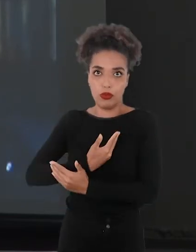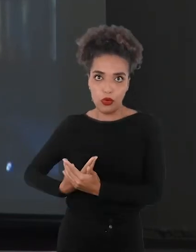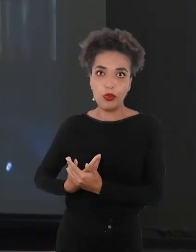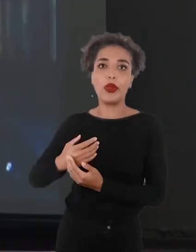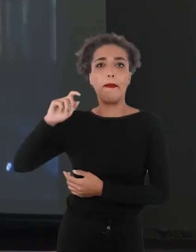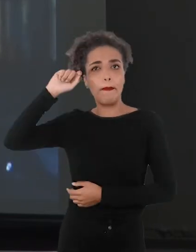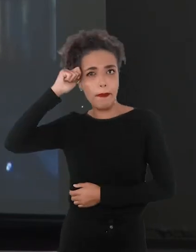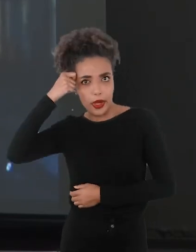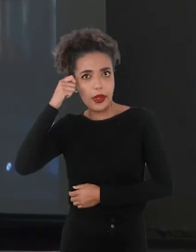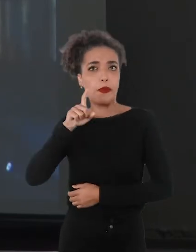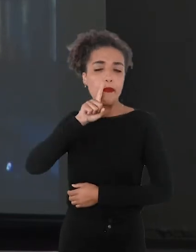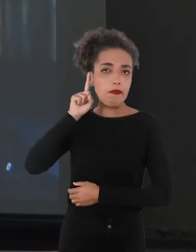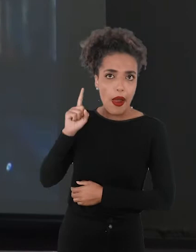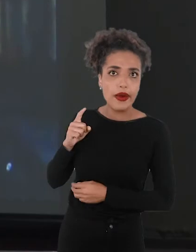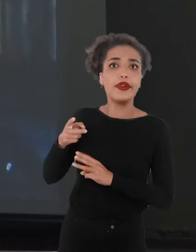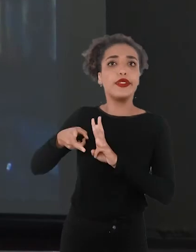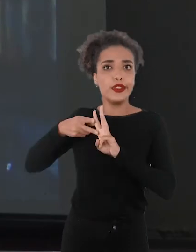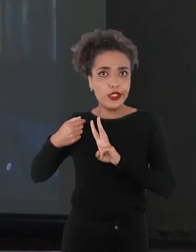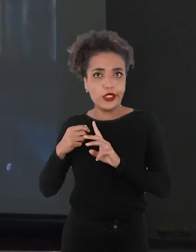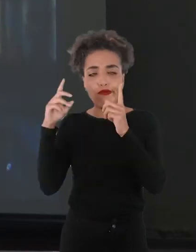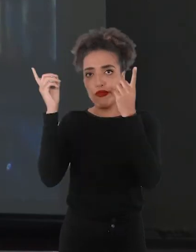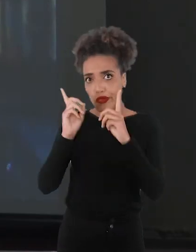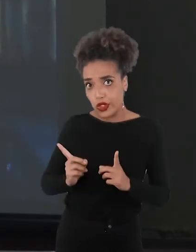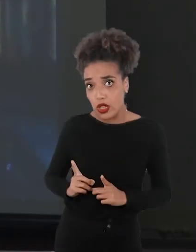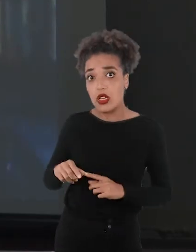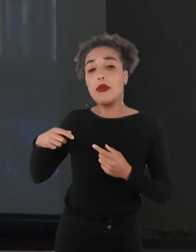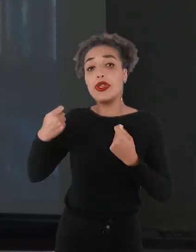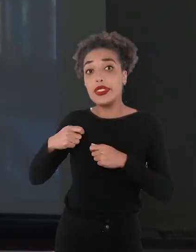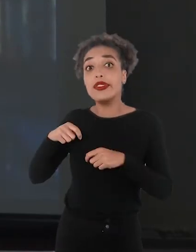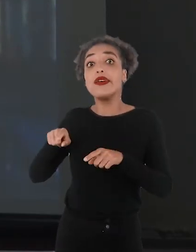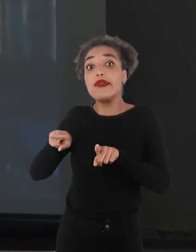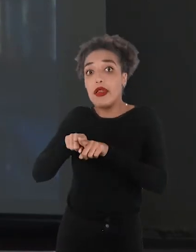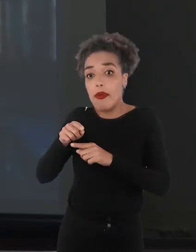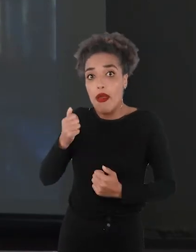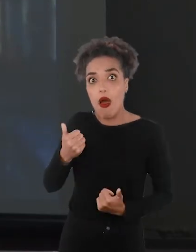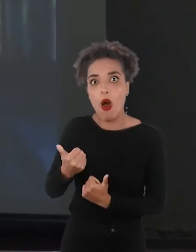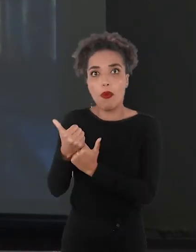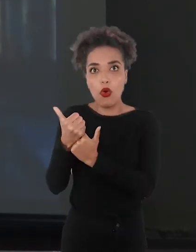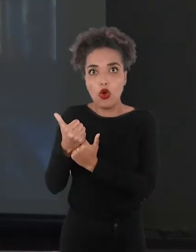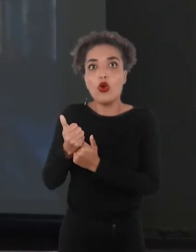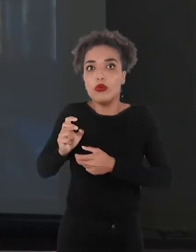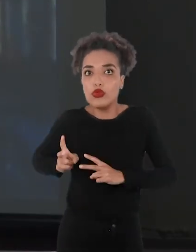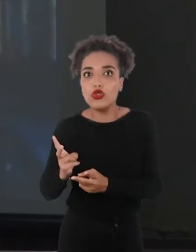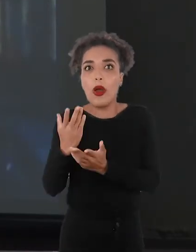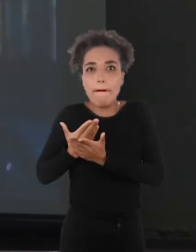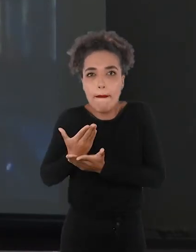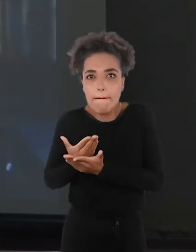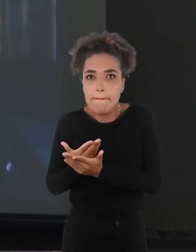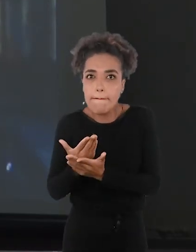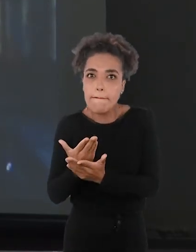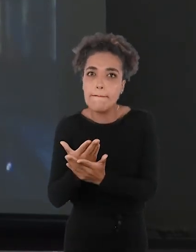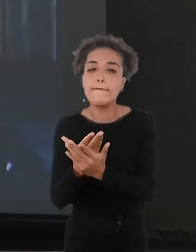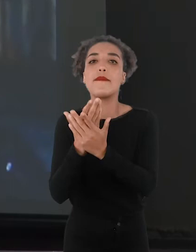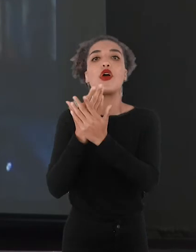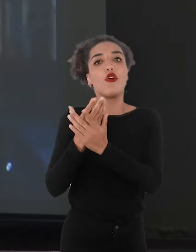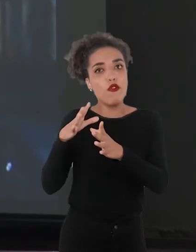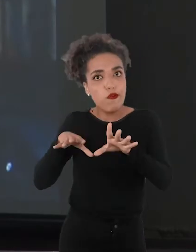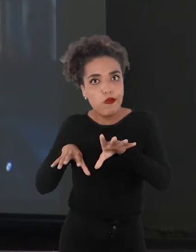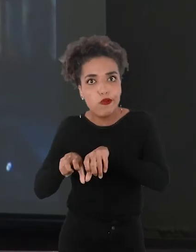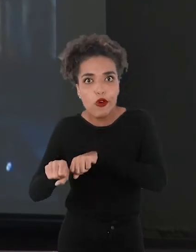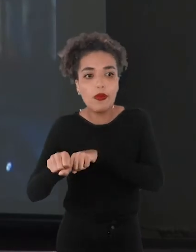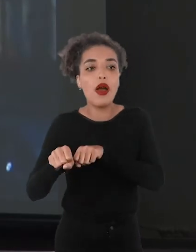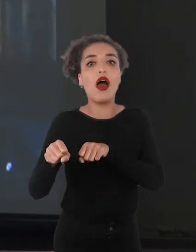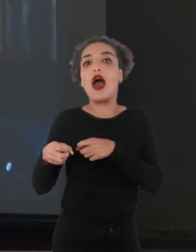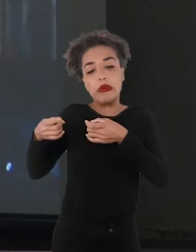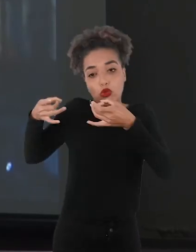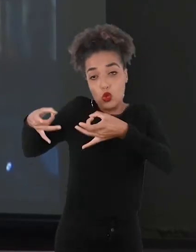pardos, indígenas e com deficiência, eles tenham também um apoio para prosseguir nos seus estudos e para concluir com